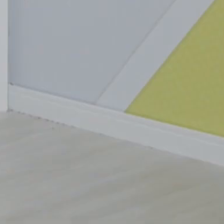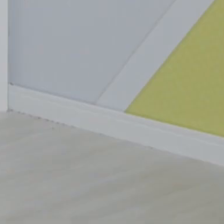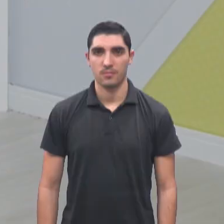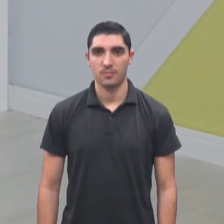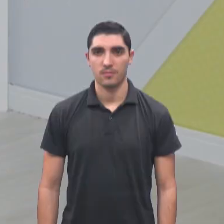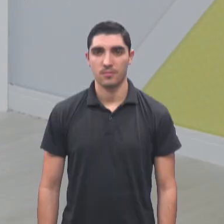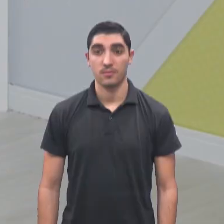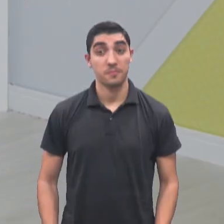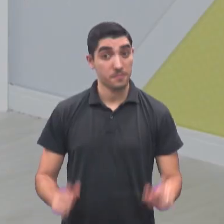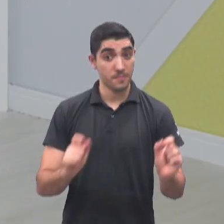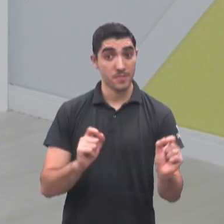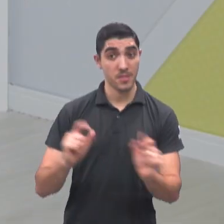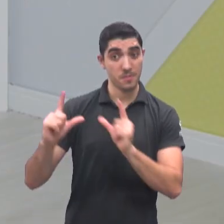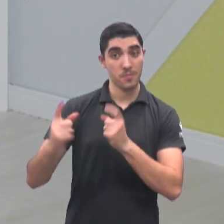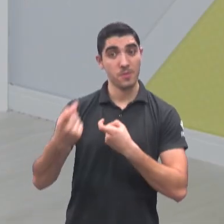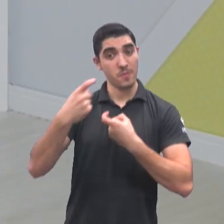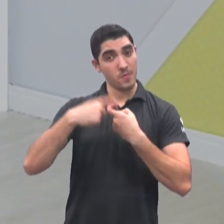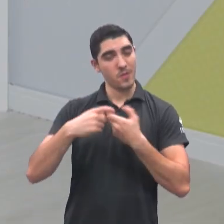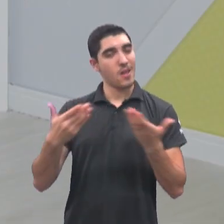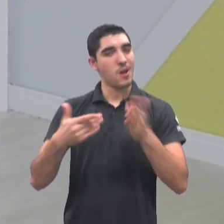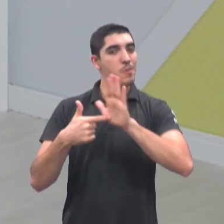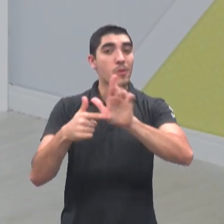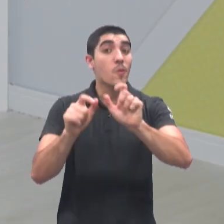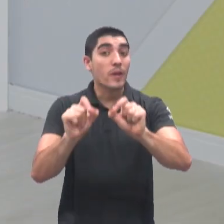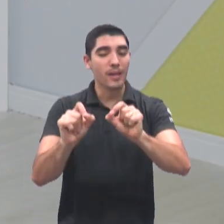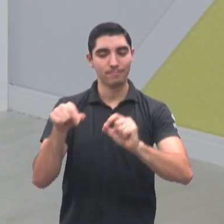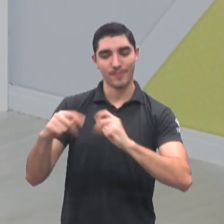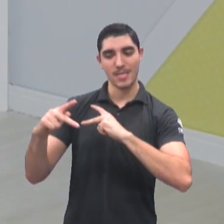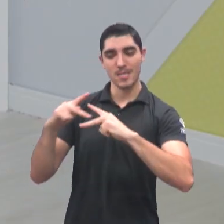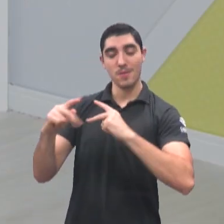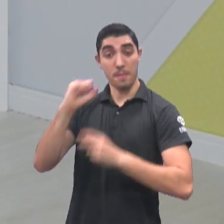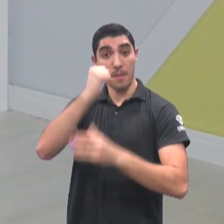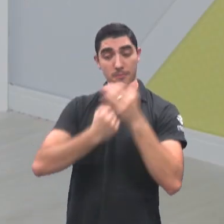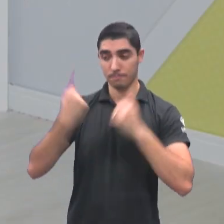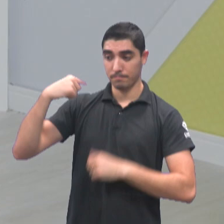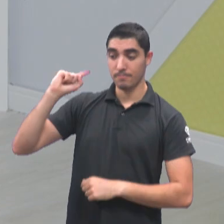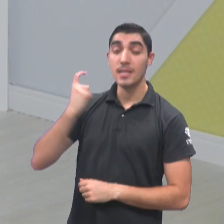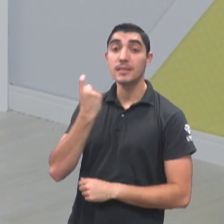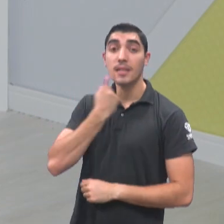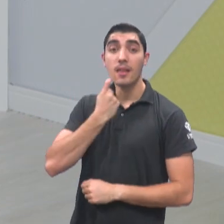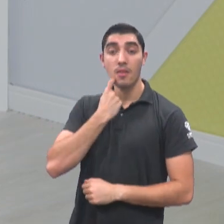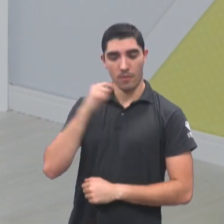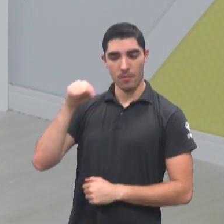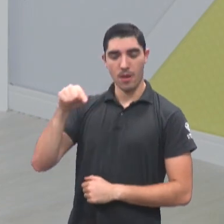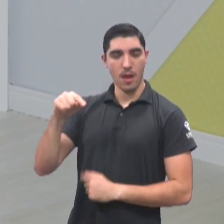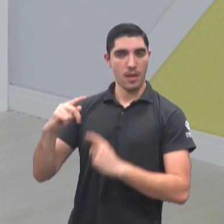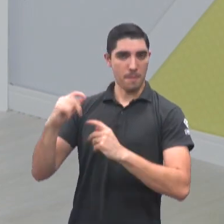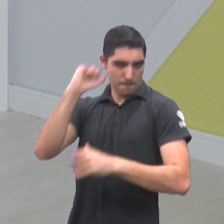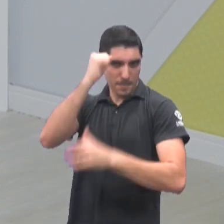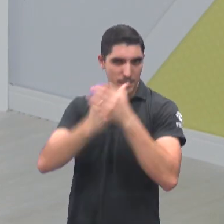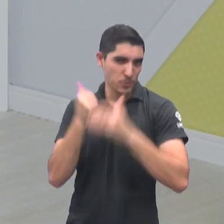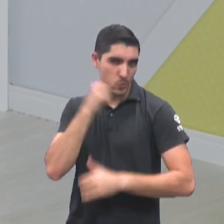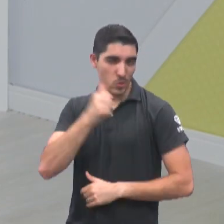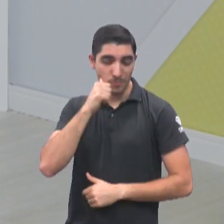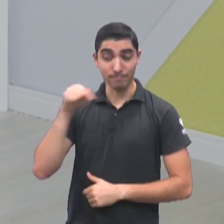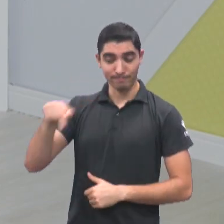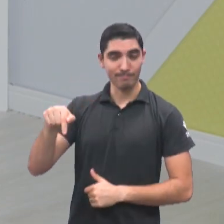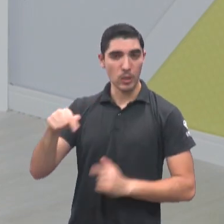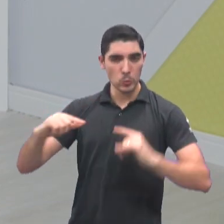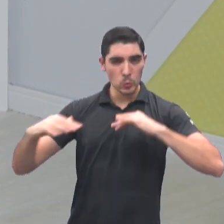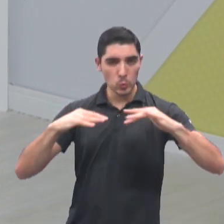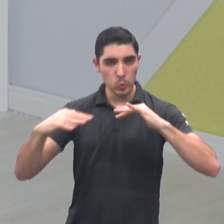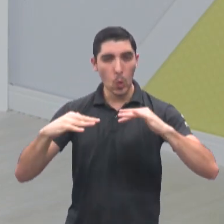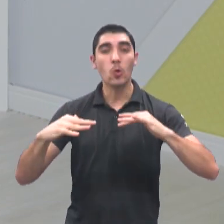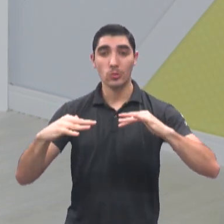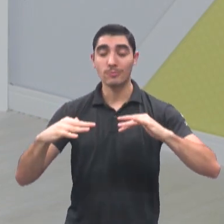Muito bem, estamos de volta para falar de basquete. Na sexta-feira, o time feminino do São José foi até São Luís, no Maranhão, para